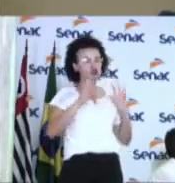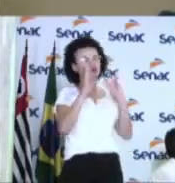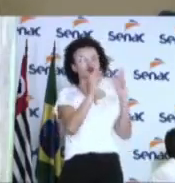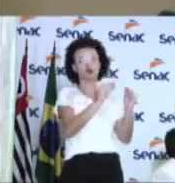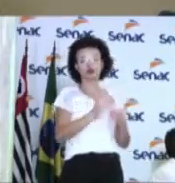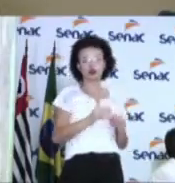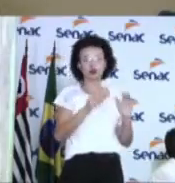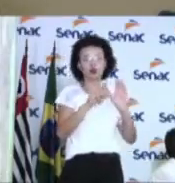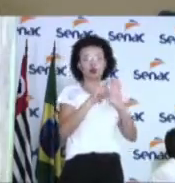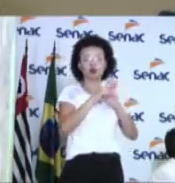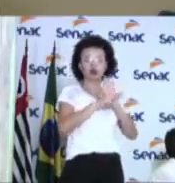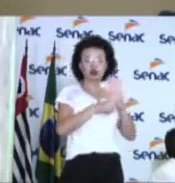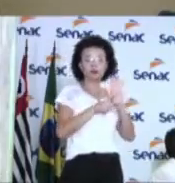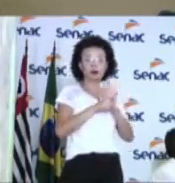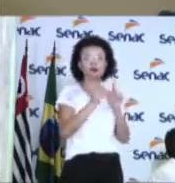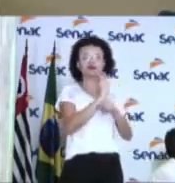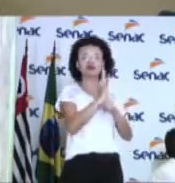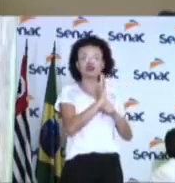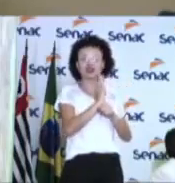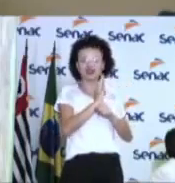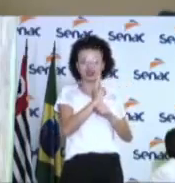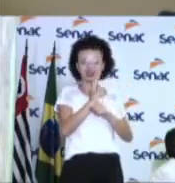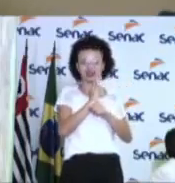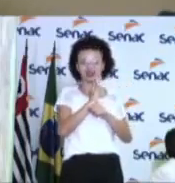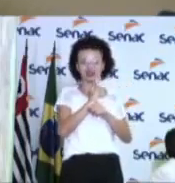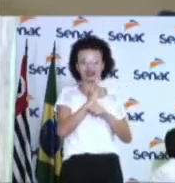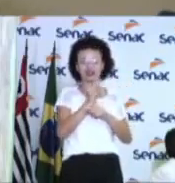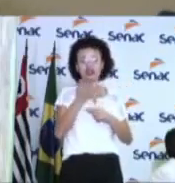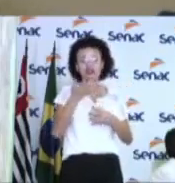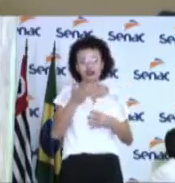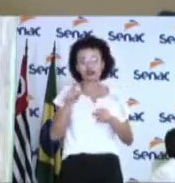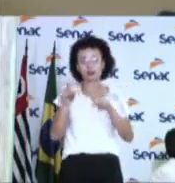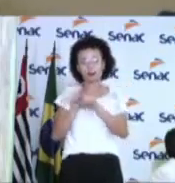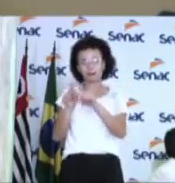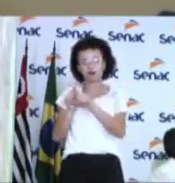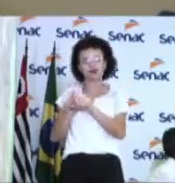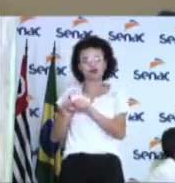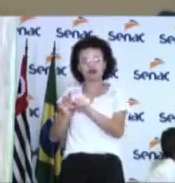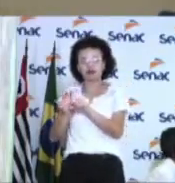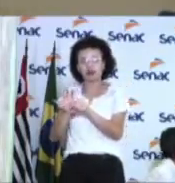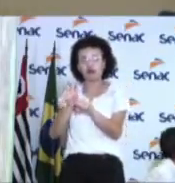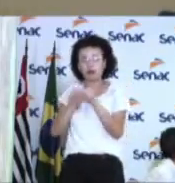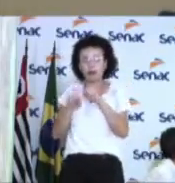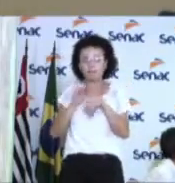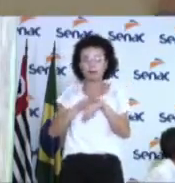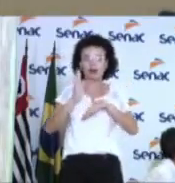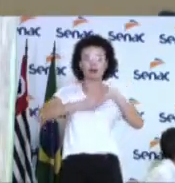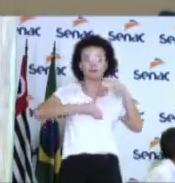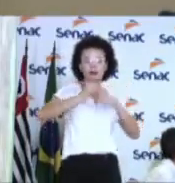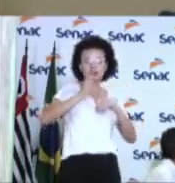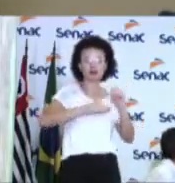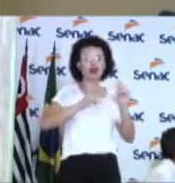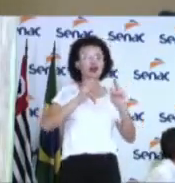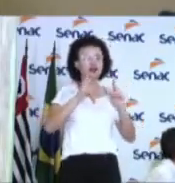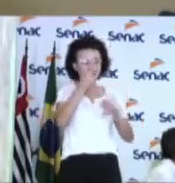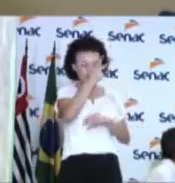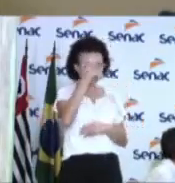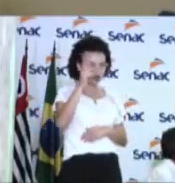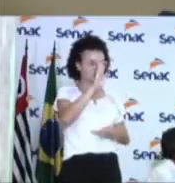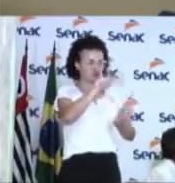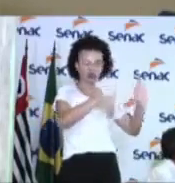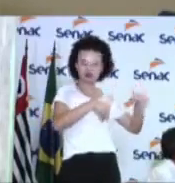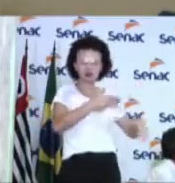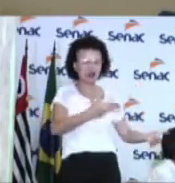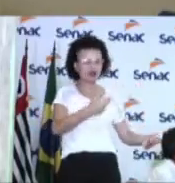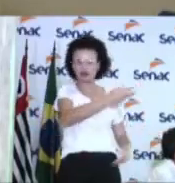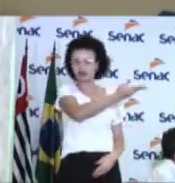roteiro cinematográfico. Então, a gente também está começando a formar, um pouco na prática, né? Que nem a gente joga os moleques para fazer roteiro lá.